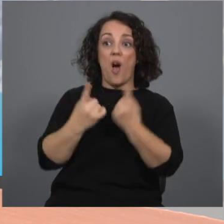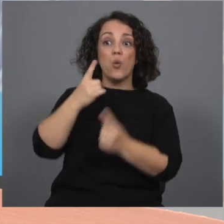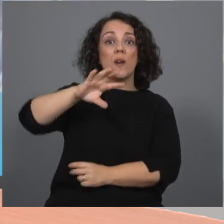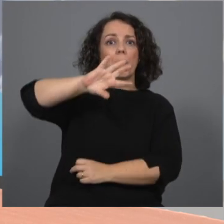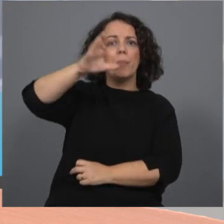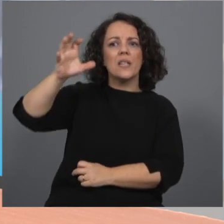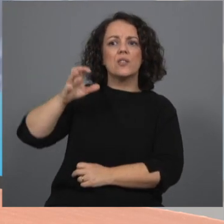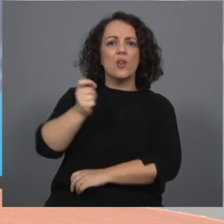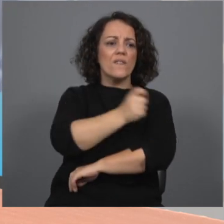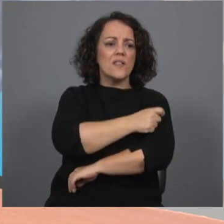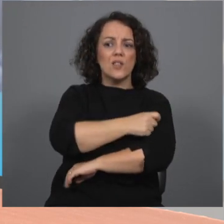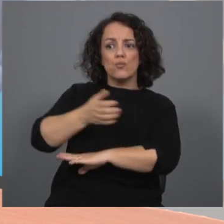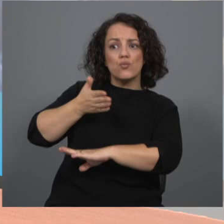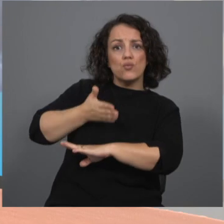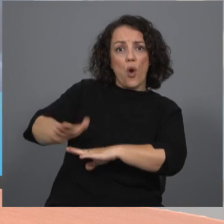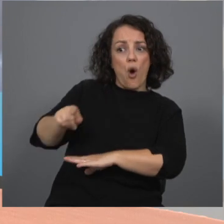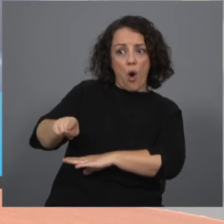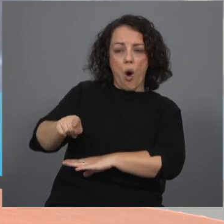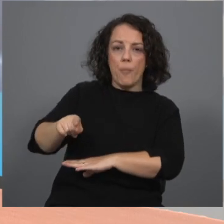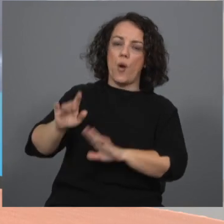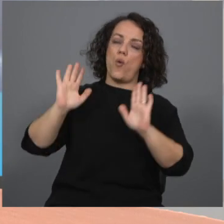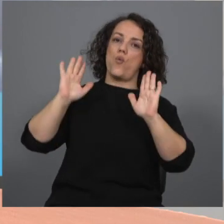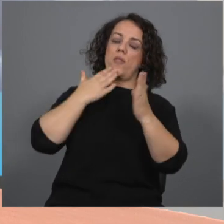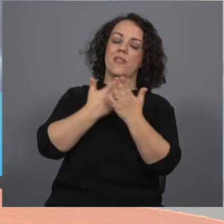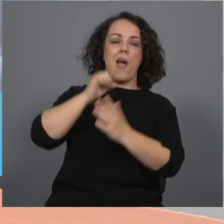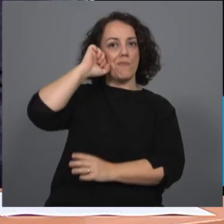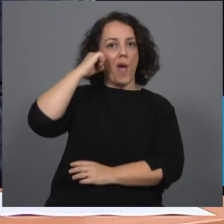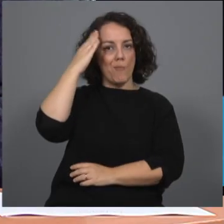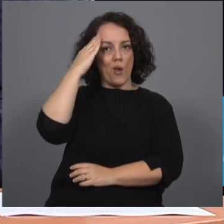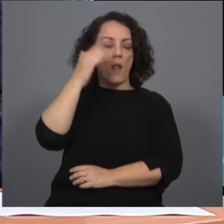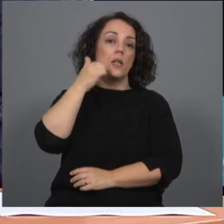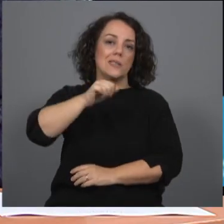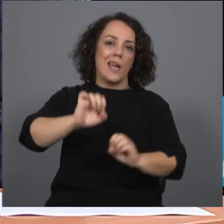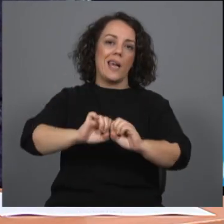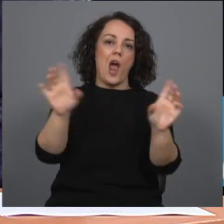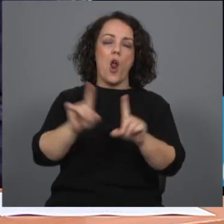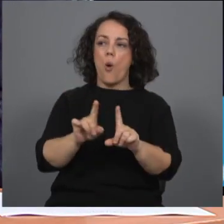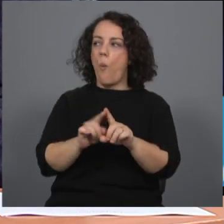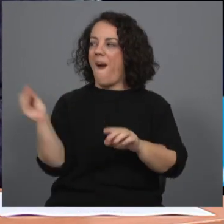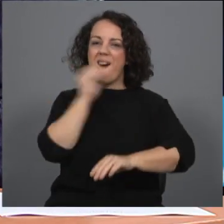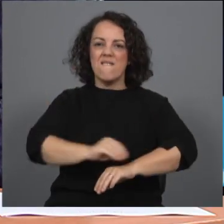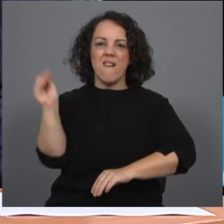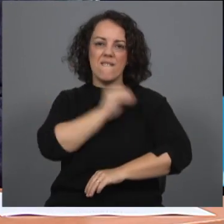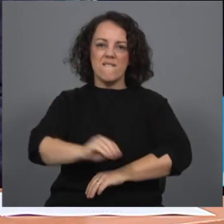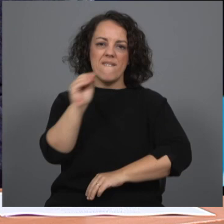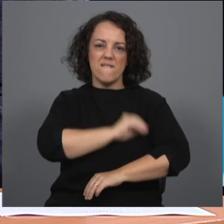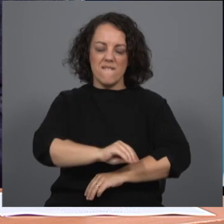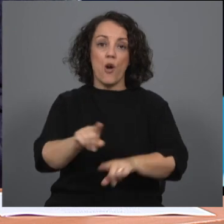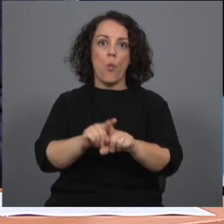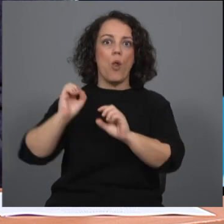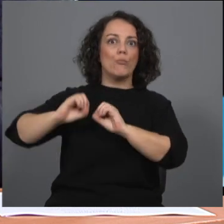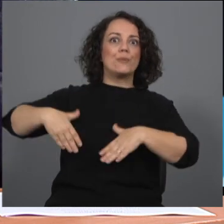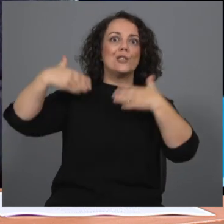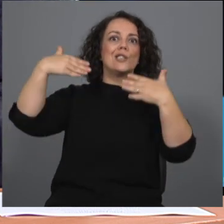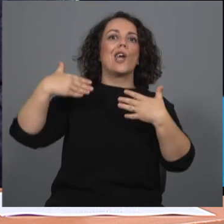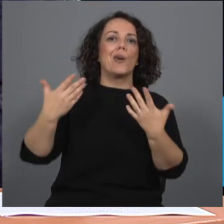sobras da vacinação, aí sim é um fracasso moral. Com certeza. O assambarcar, como no início da pandemia